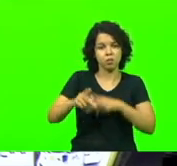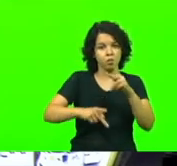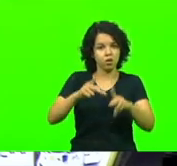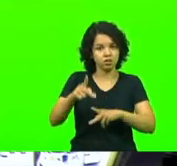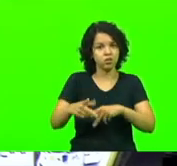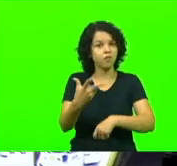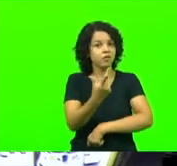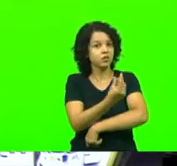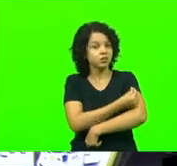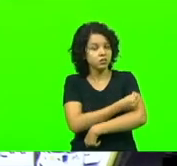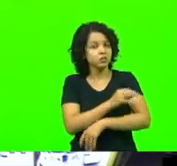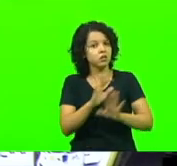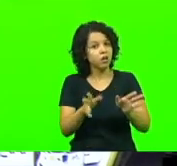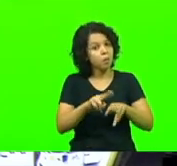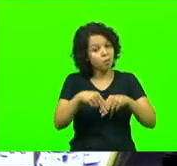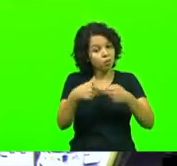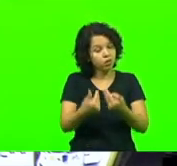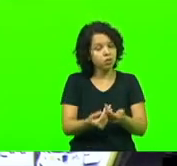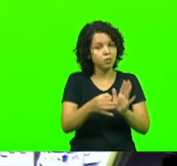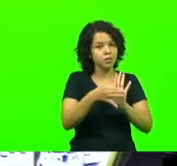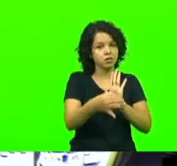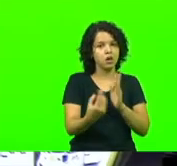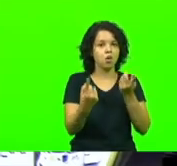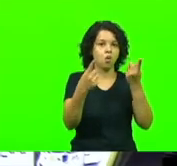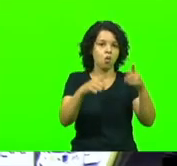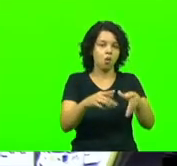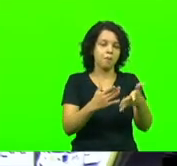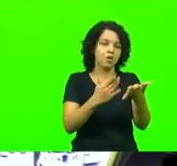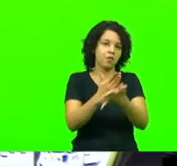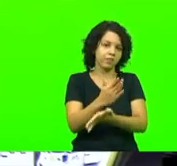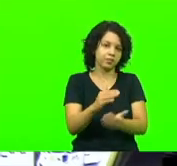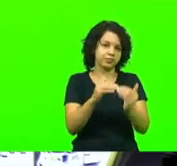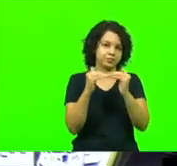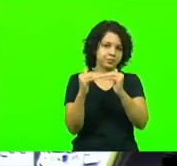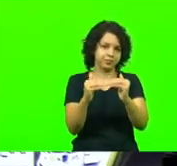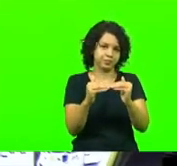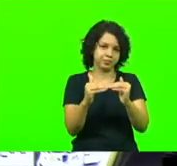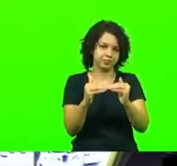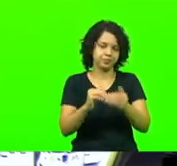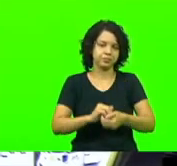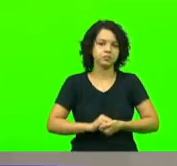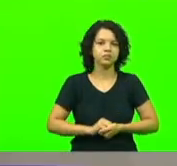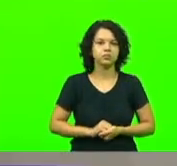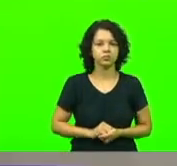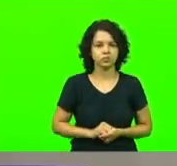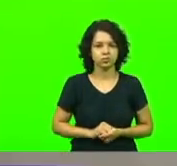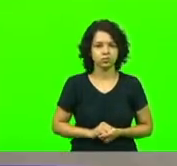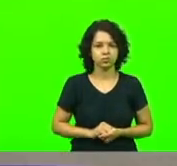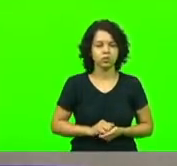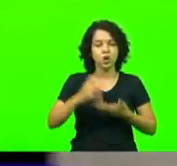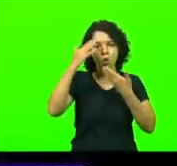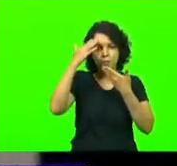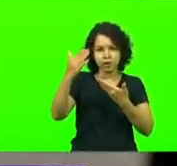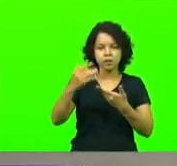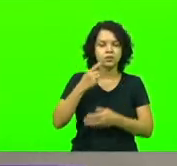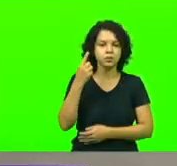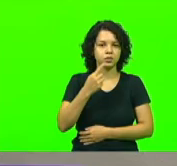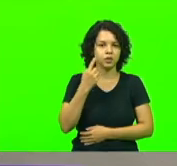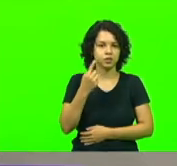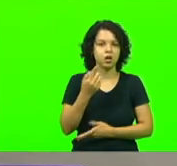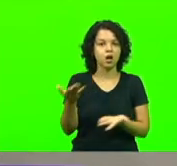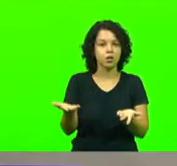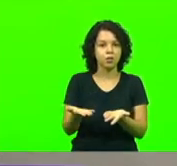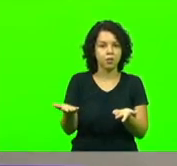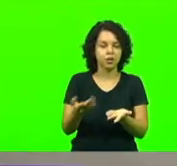Santa Catarina. Por isso que o parecer foi contrário e aprovado por unanimidade. Obrigado, deputado Fabiano. Ainda para discutir,